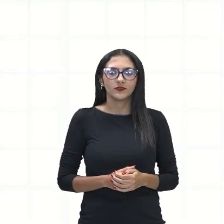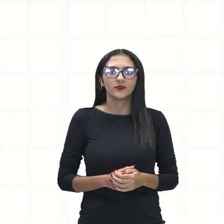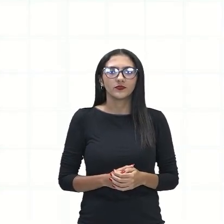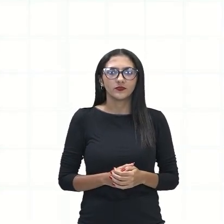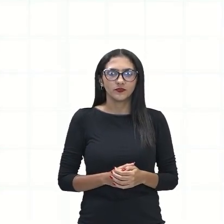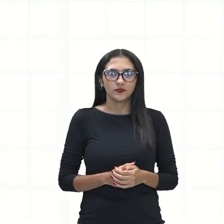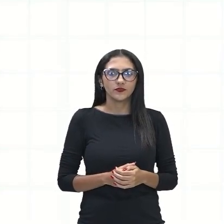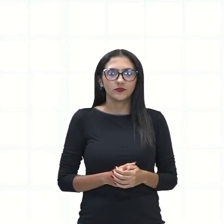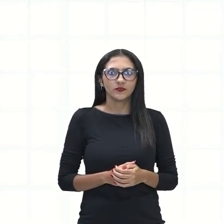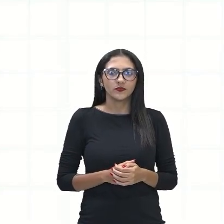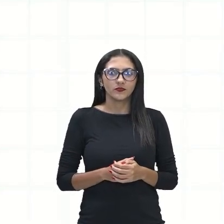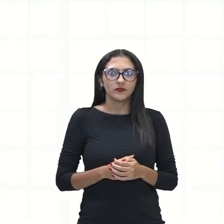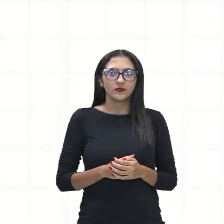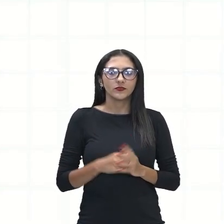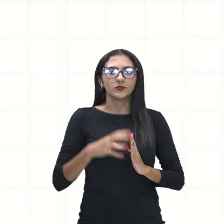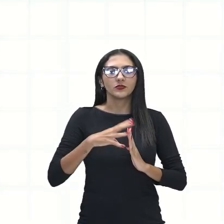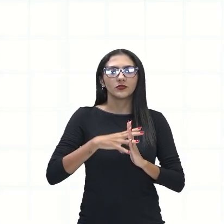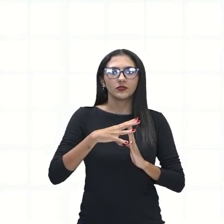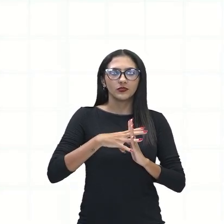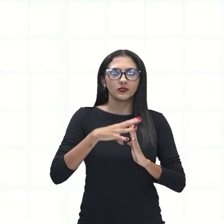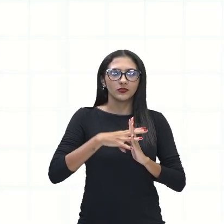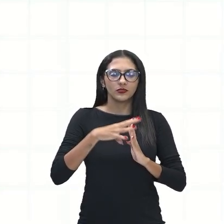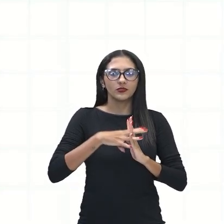som de consoante,